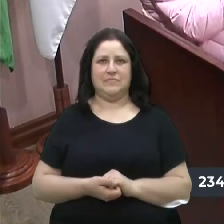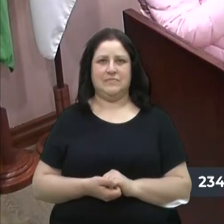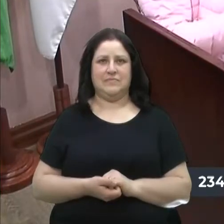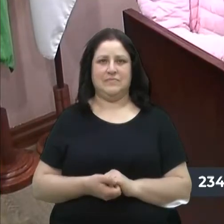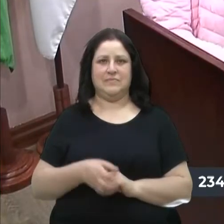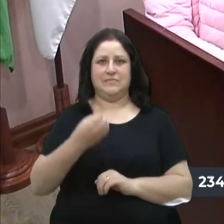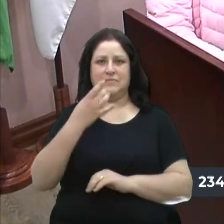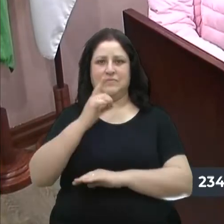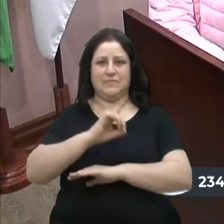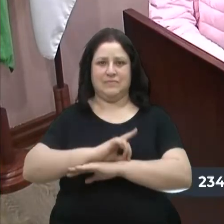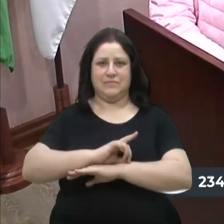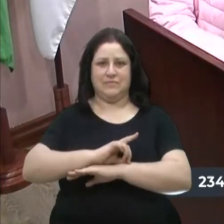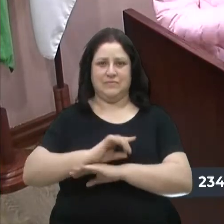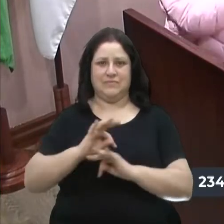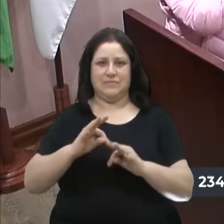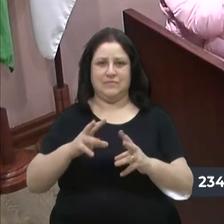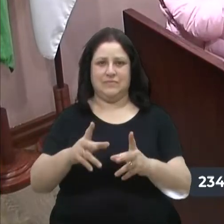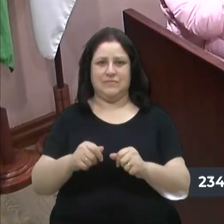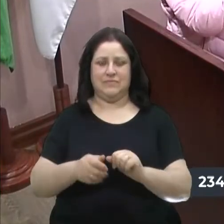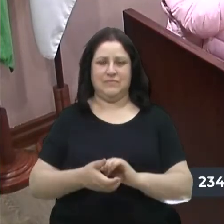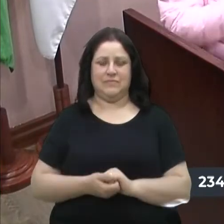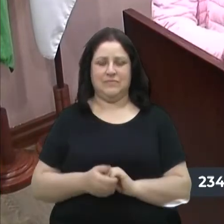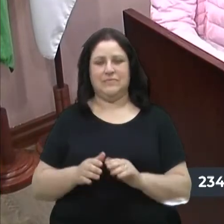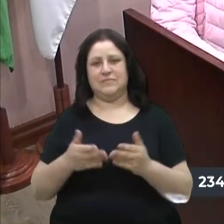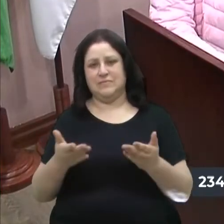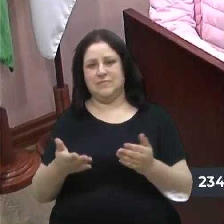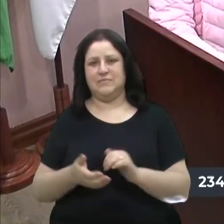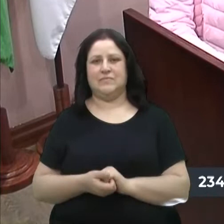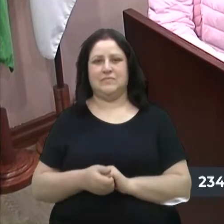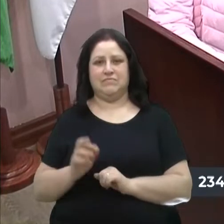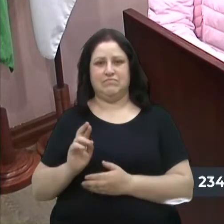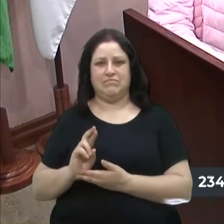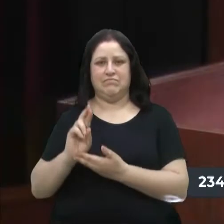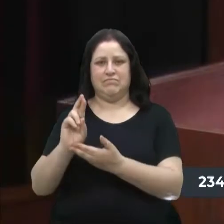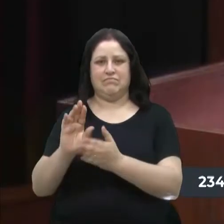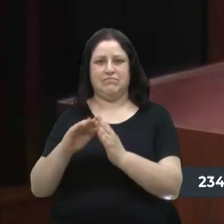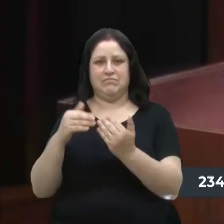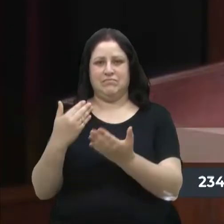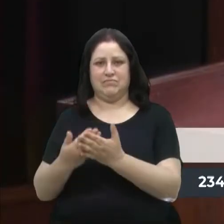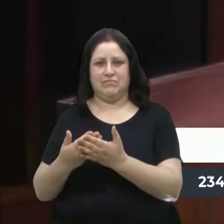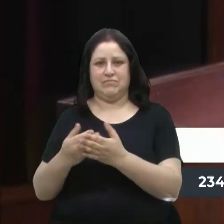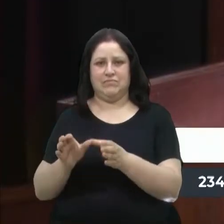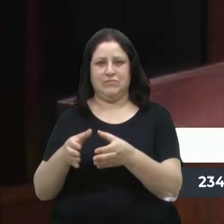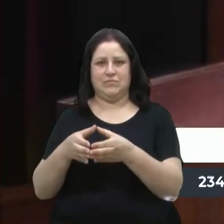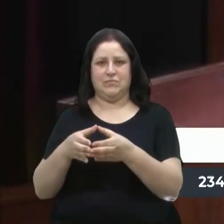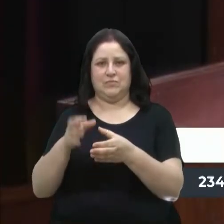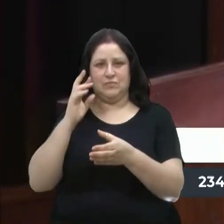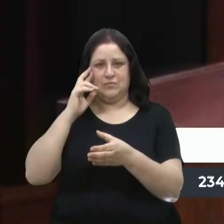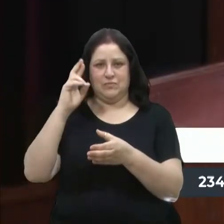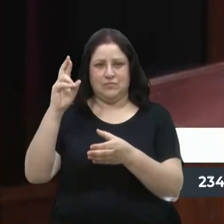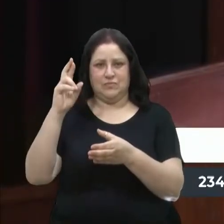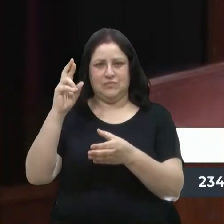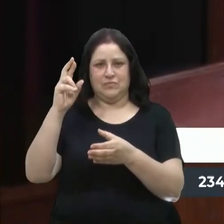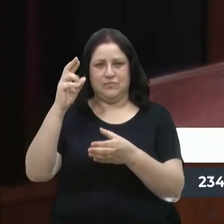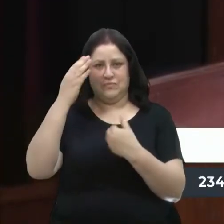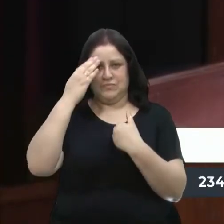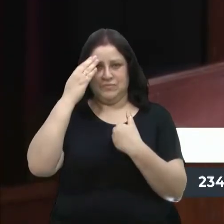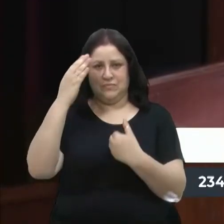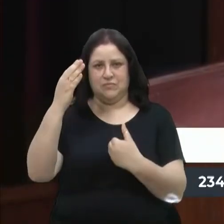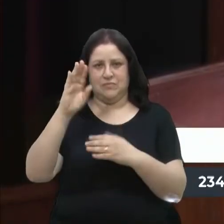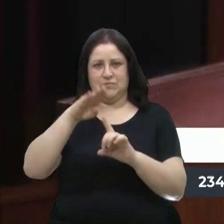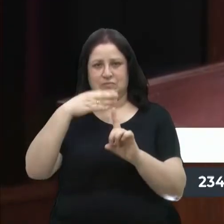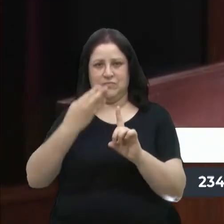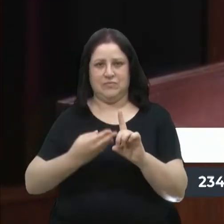Bom dia a todos então em nome da escola e da equipe diretiva gostaríamos de agradecer a homenagem dos